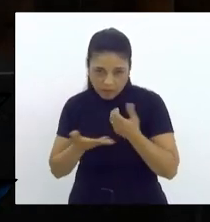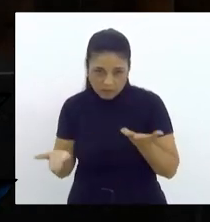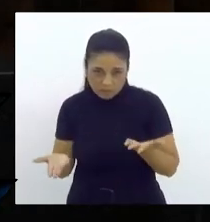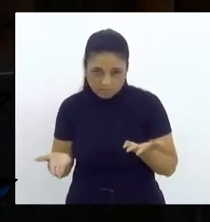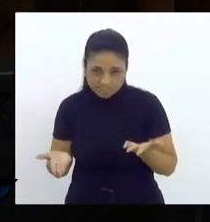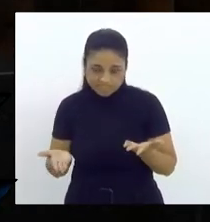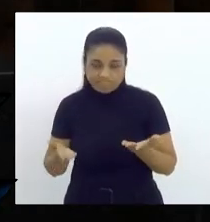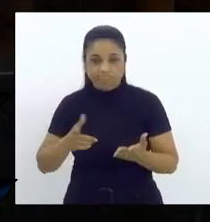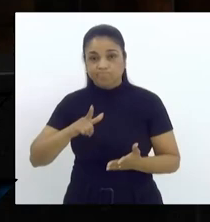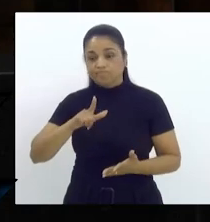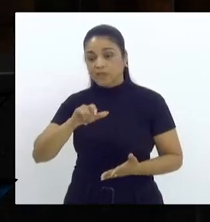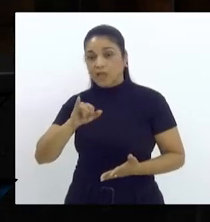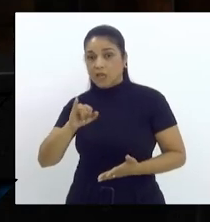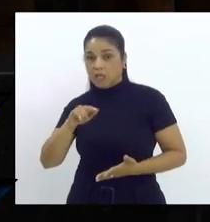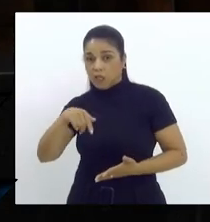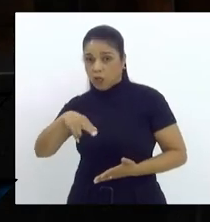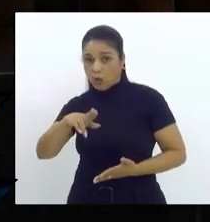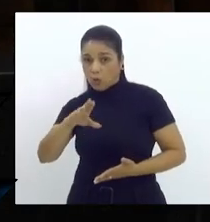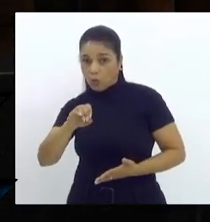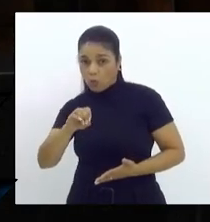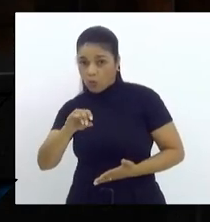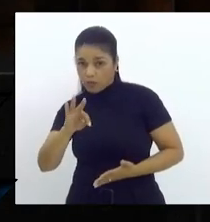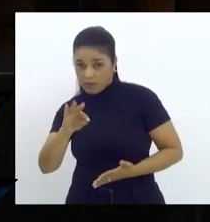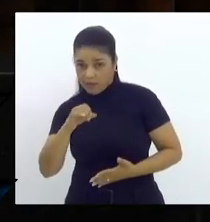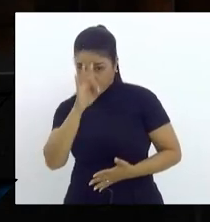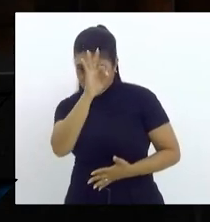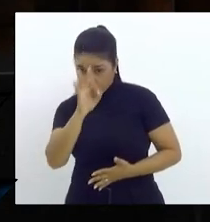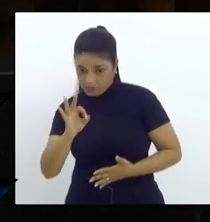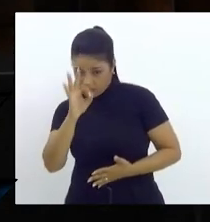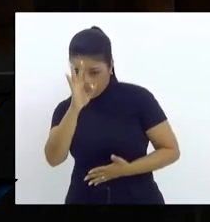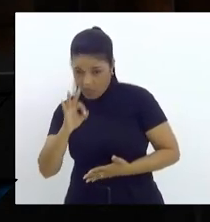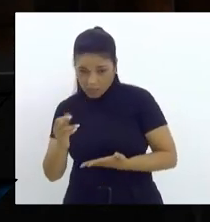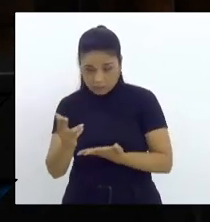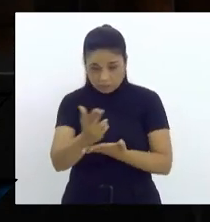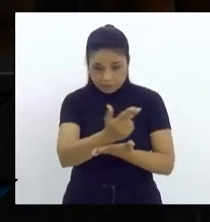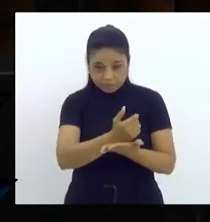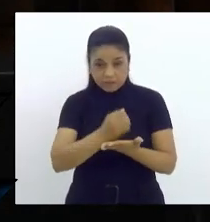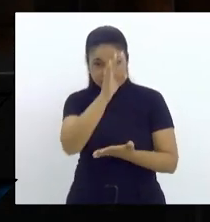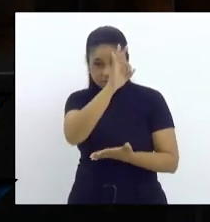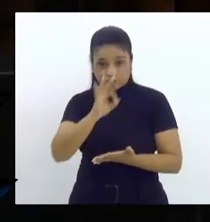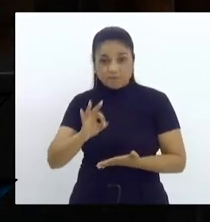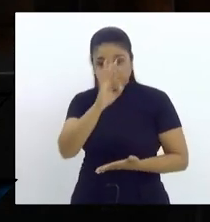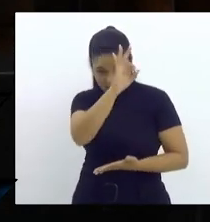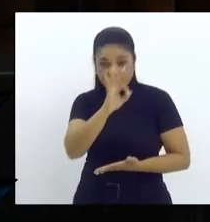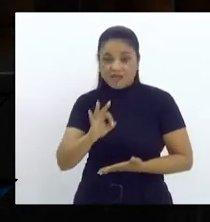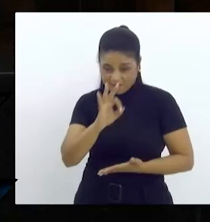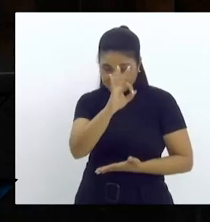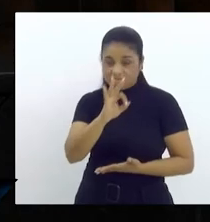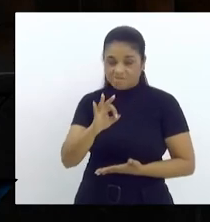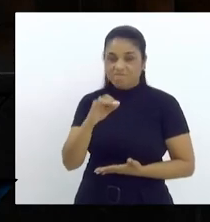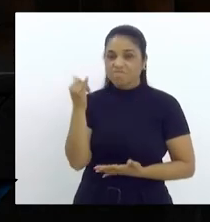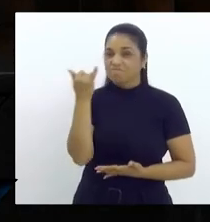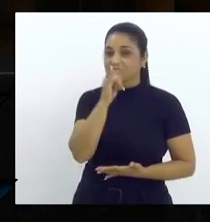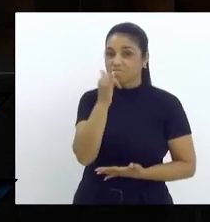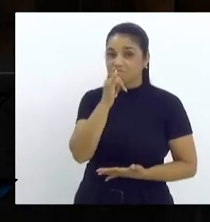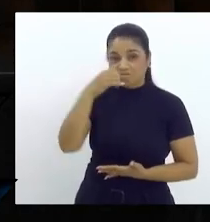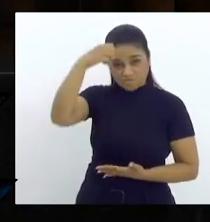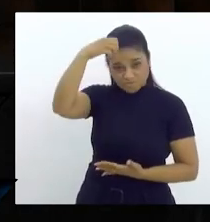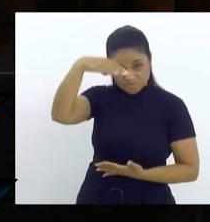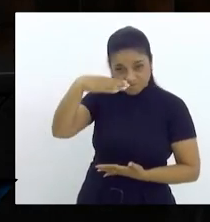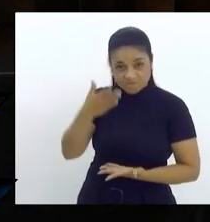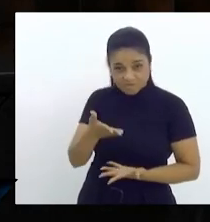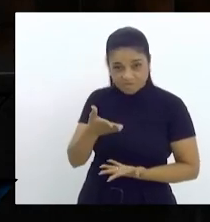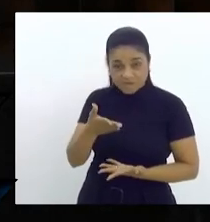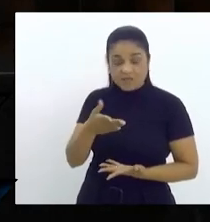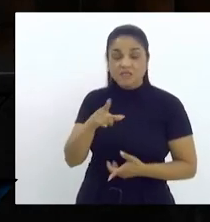A alíquota de energia elétrica, e por aí vai. Então, o ICMS